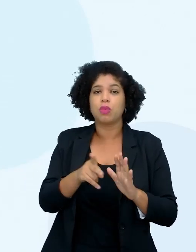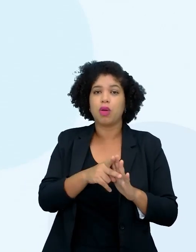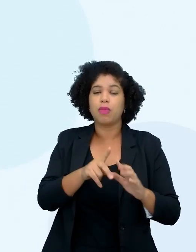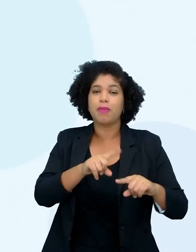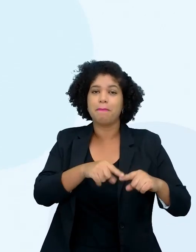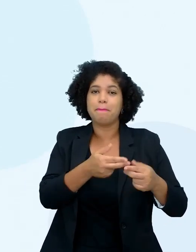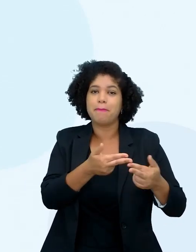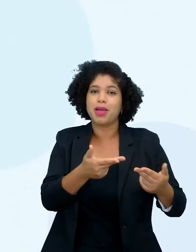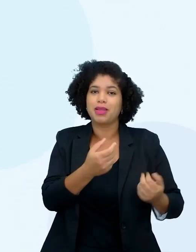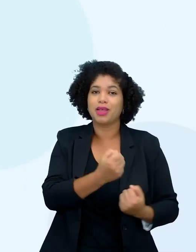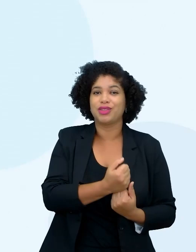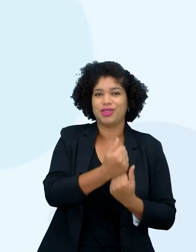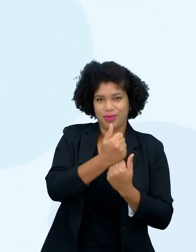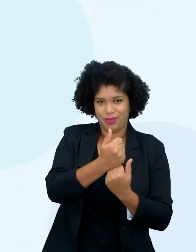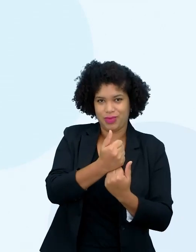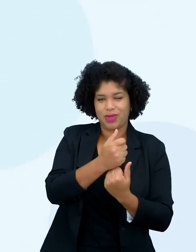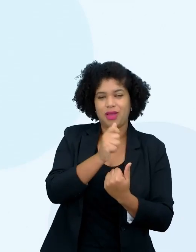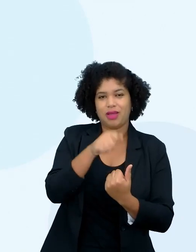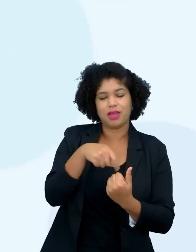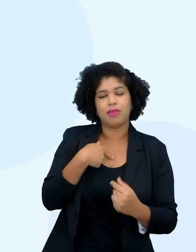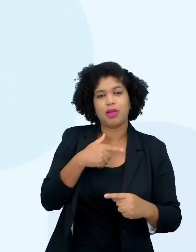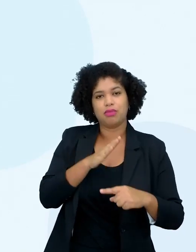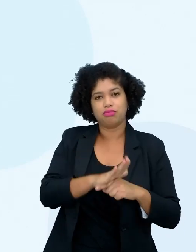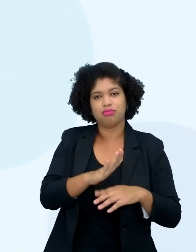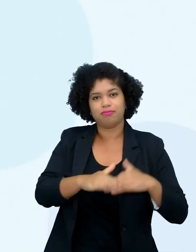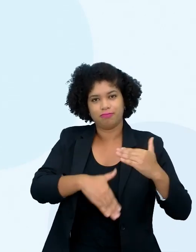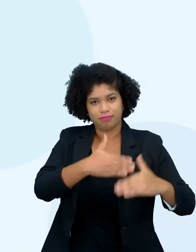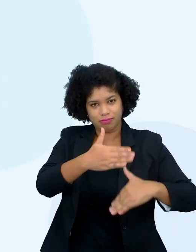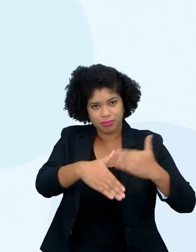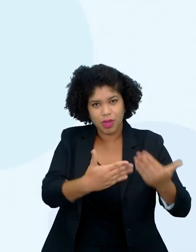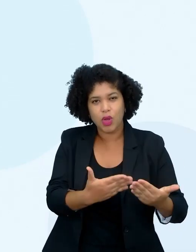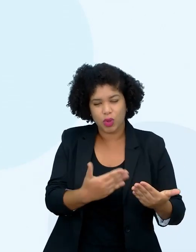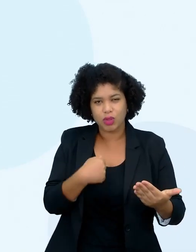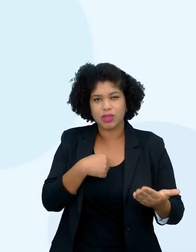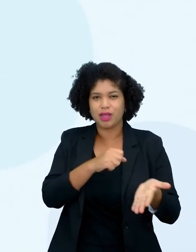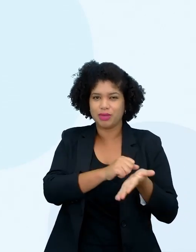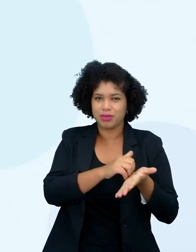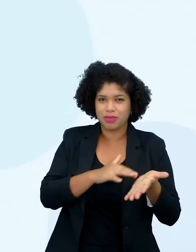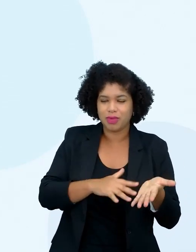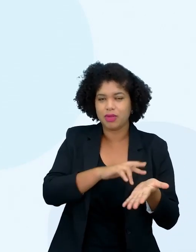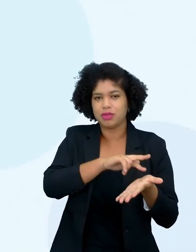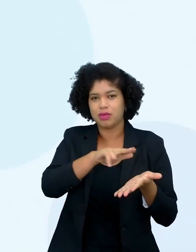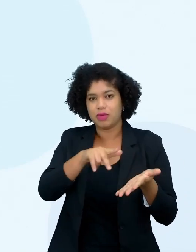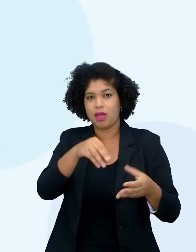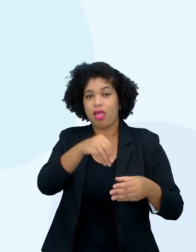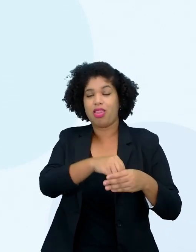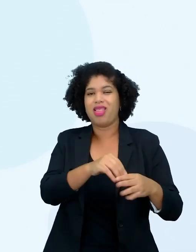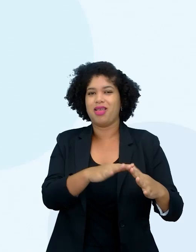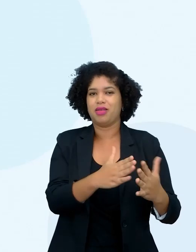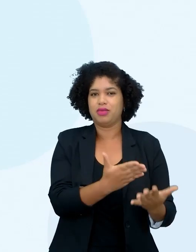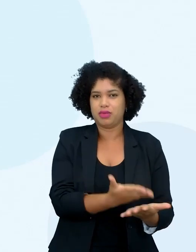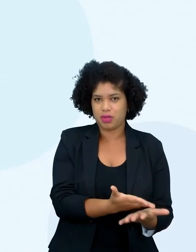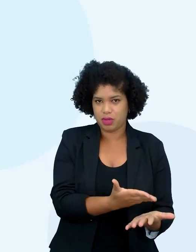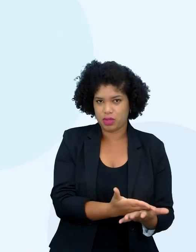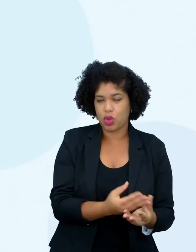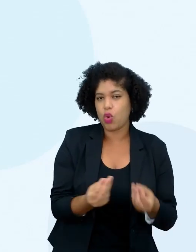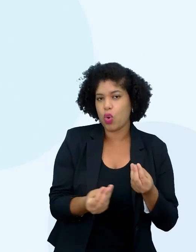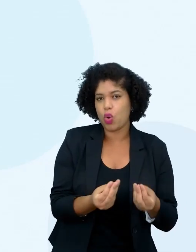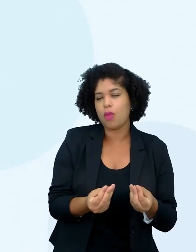podem auxiliar no desenvolvimento do trabalho com as habilidades de retomada por meio da metodologia